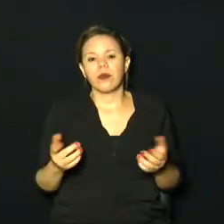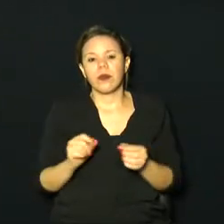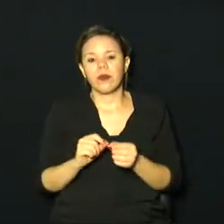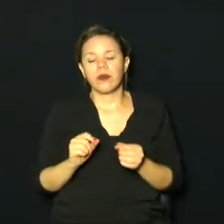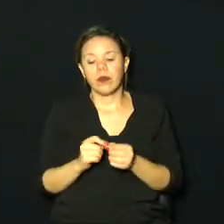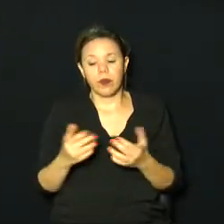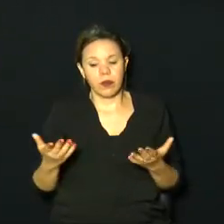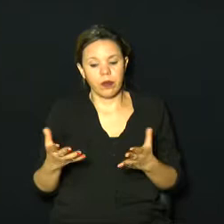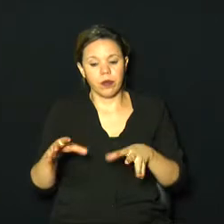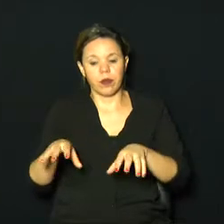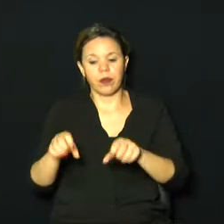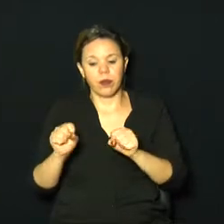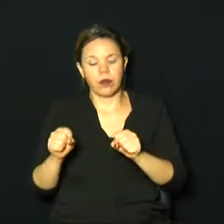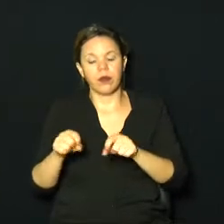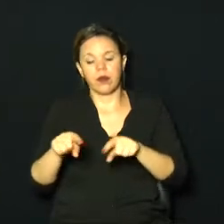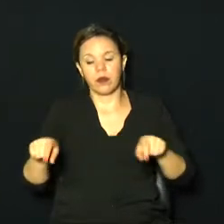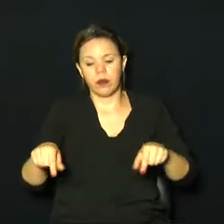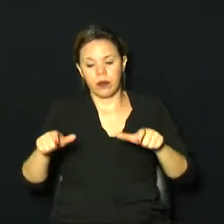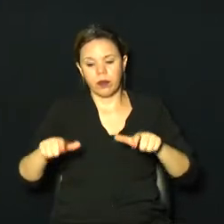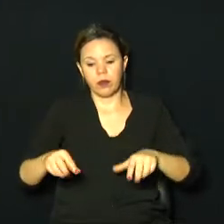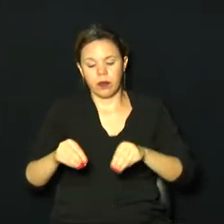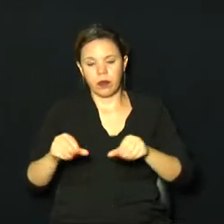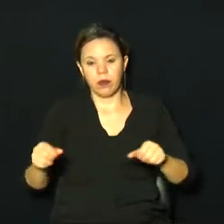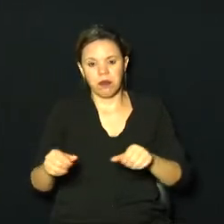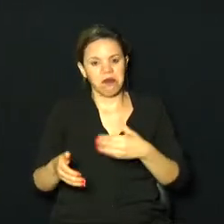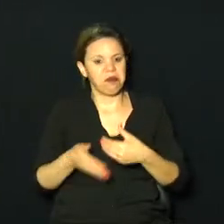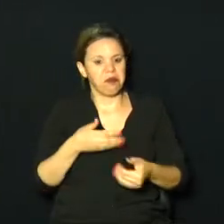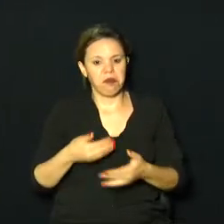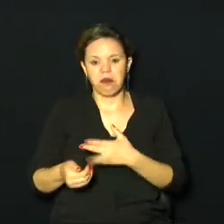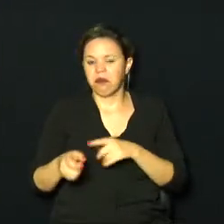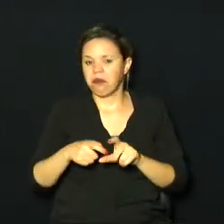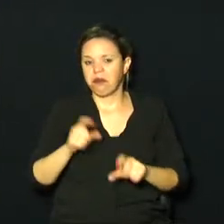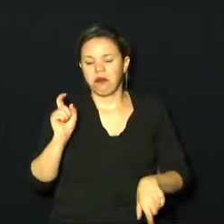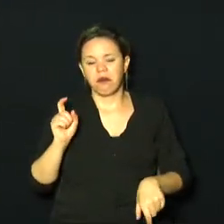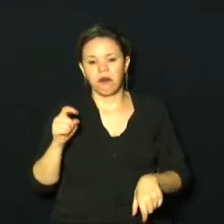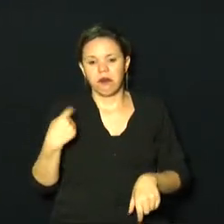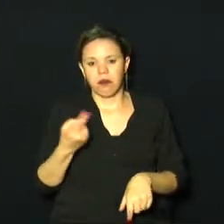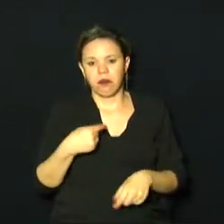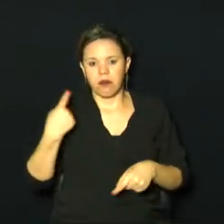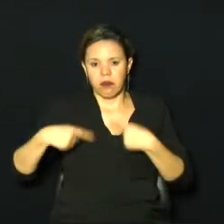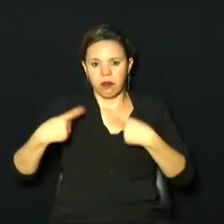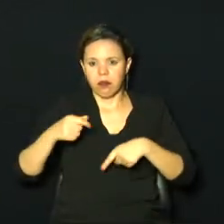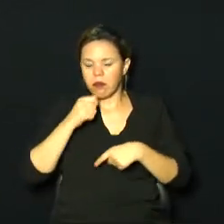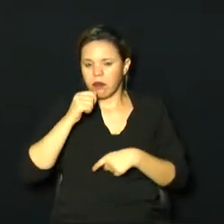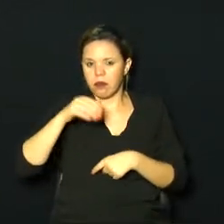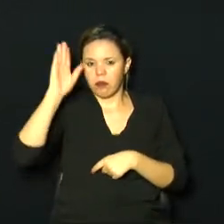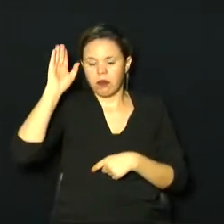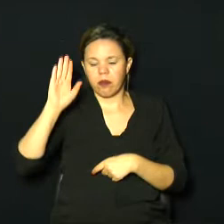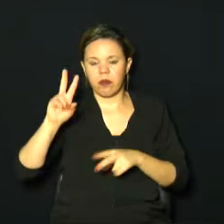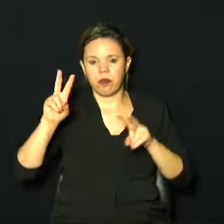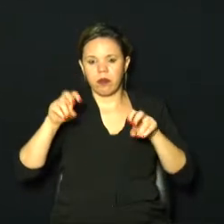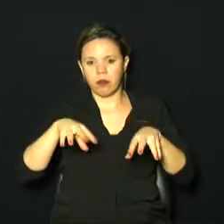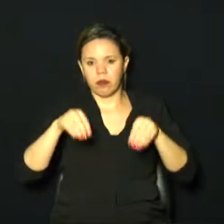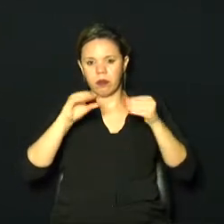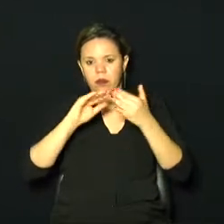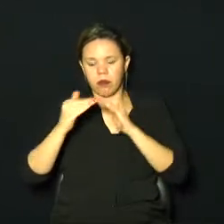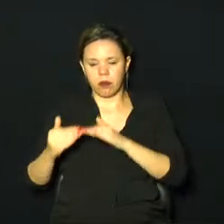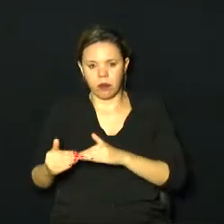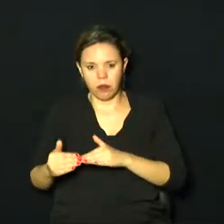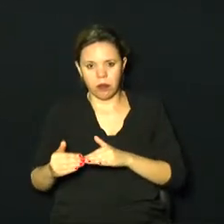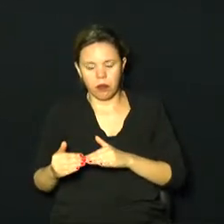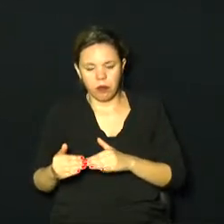reintegração de posse nesse momento, independente de qualquer discussão, nós vamos chegar para discutir ainda mais do Mandela, mas qualquer reintegração de